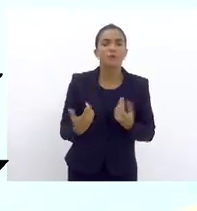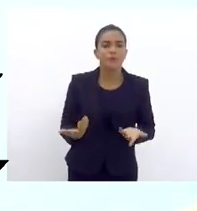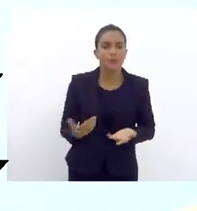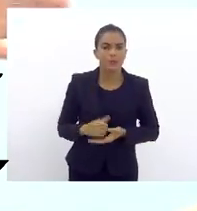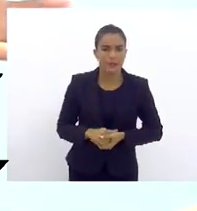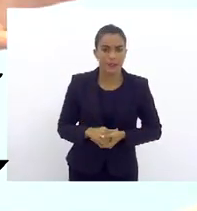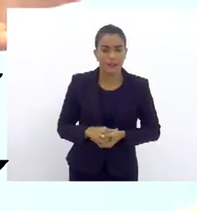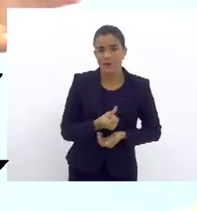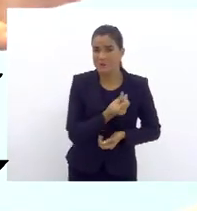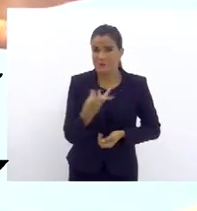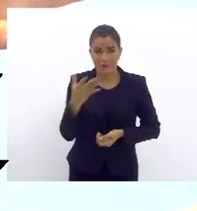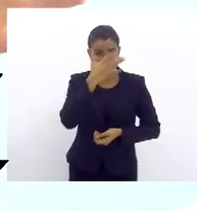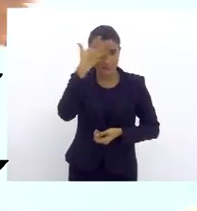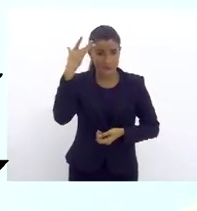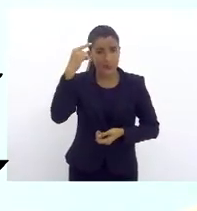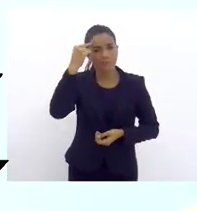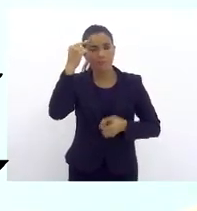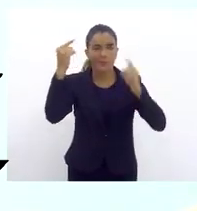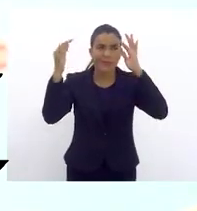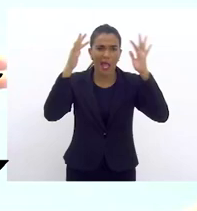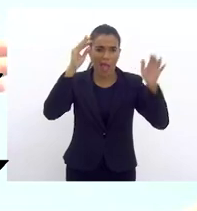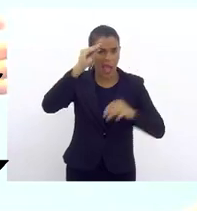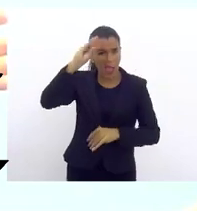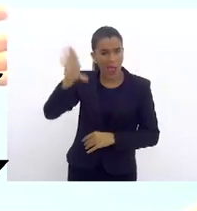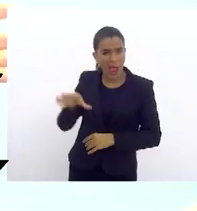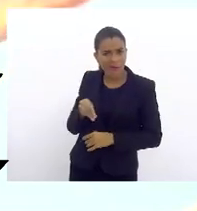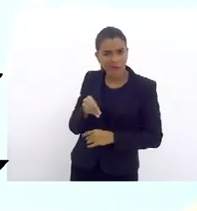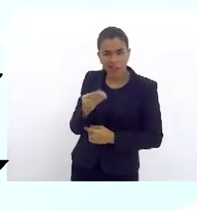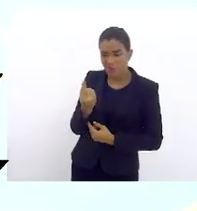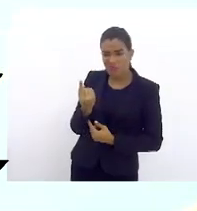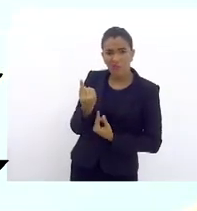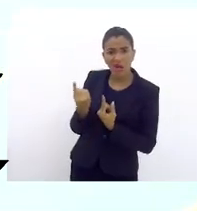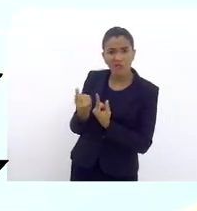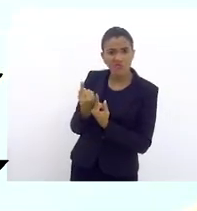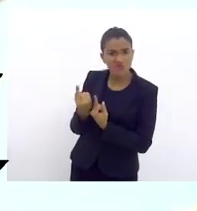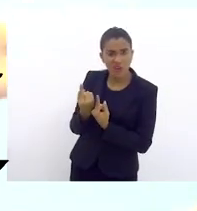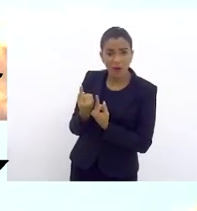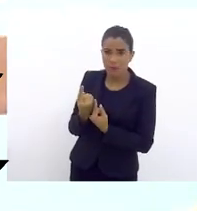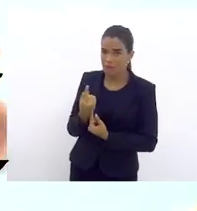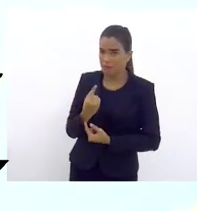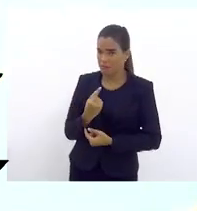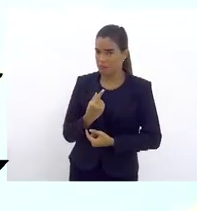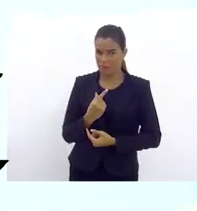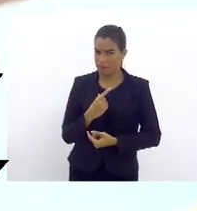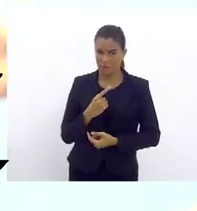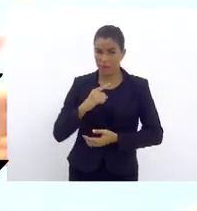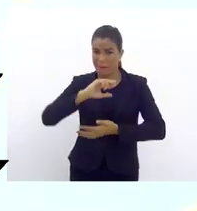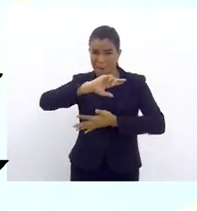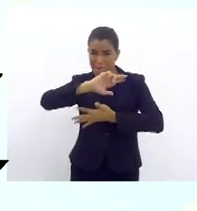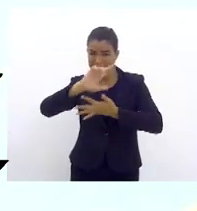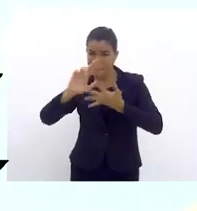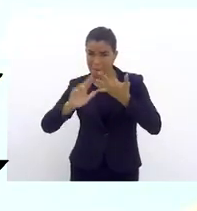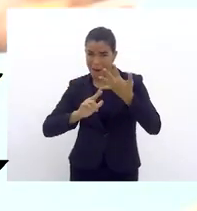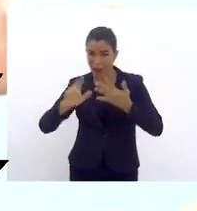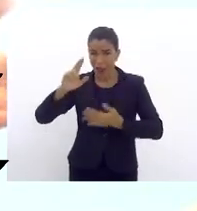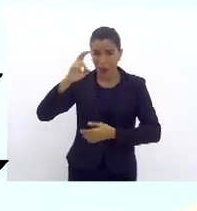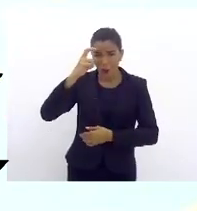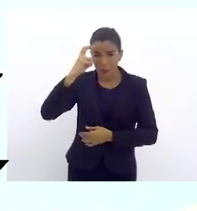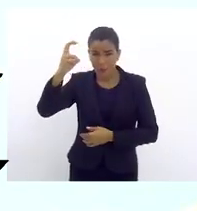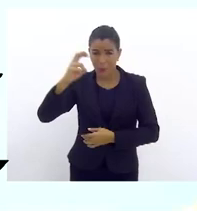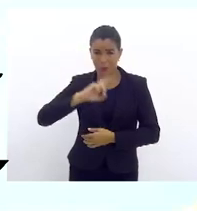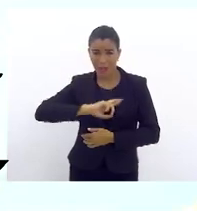muita gente acha que África é uma coisa só na verdade tem nic culturas n religiões